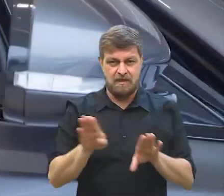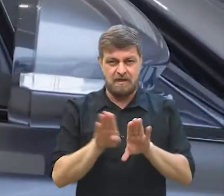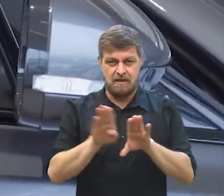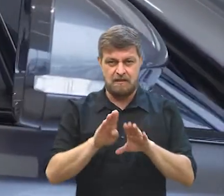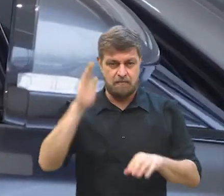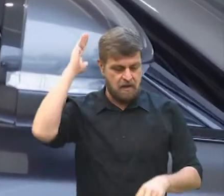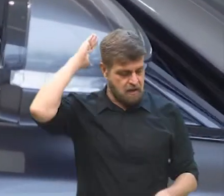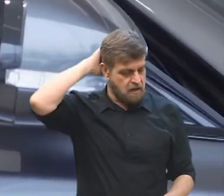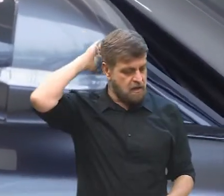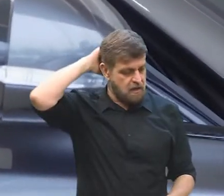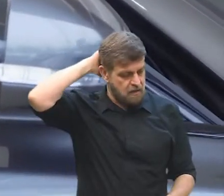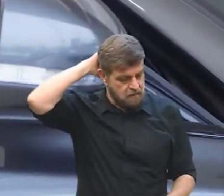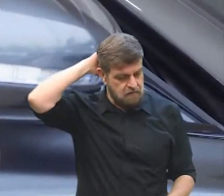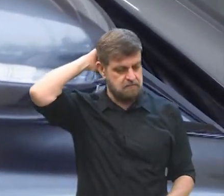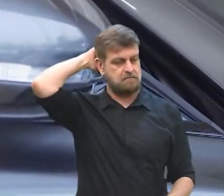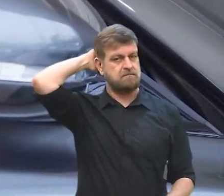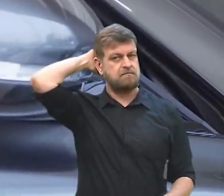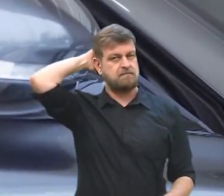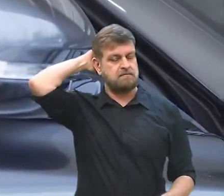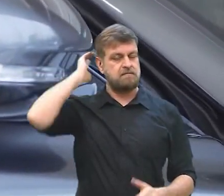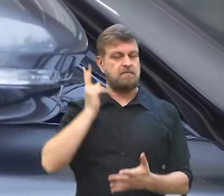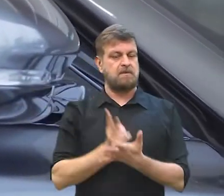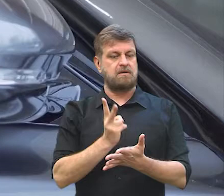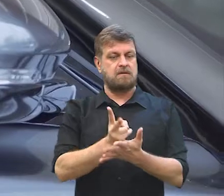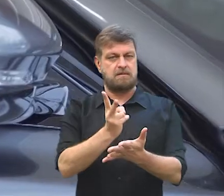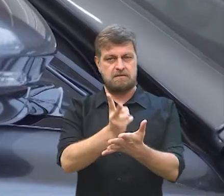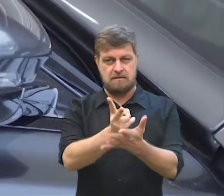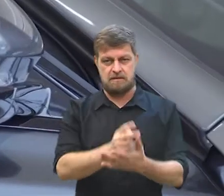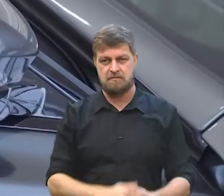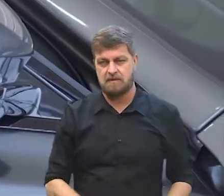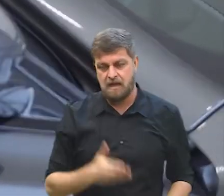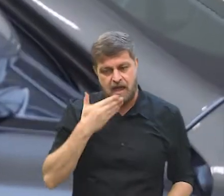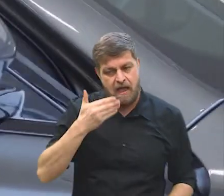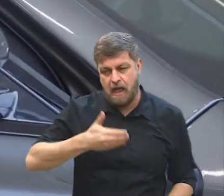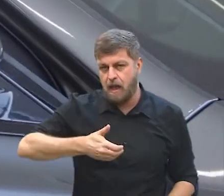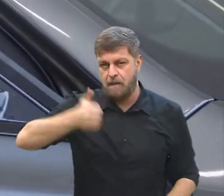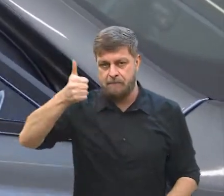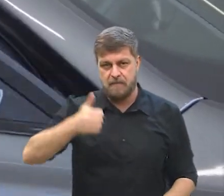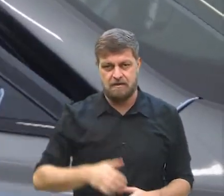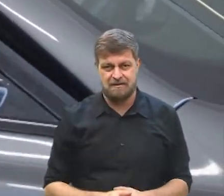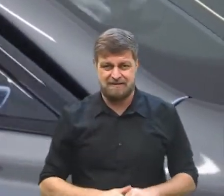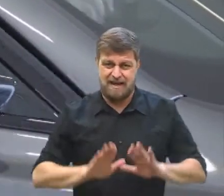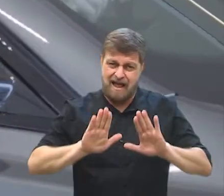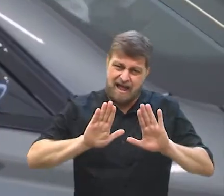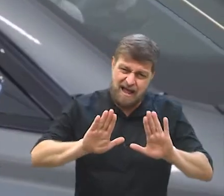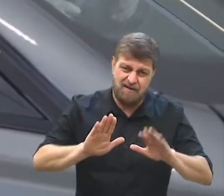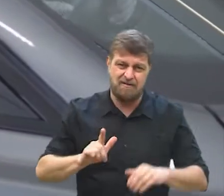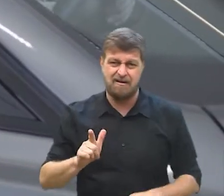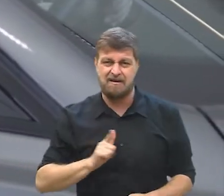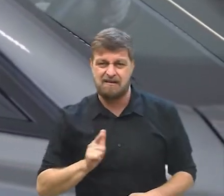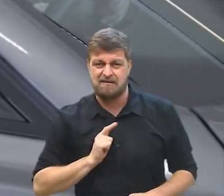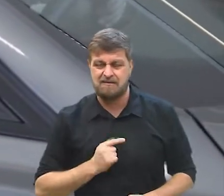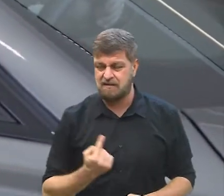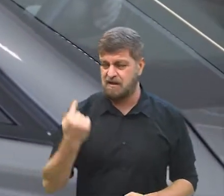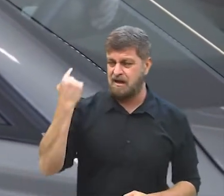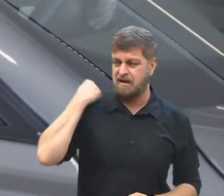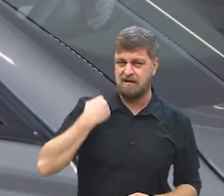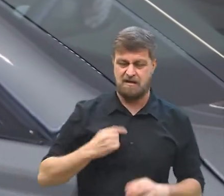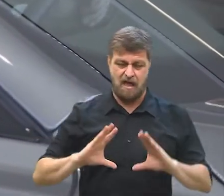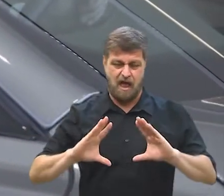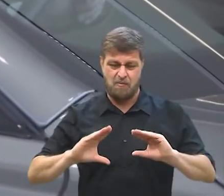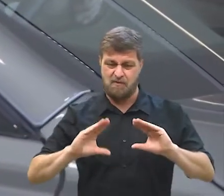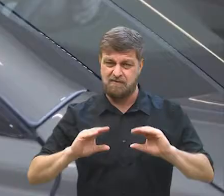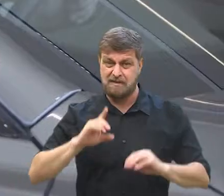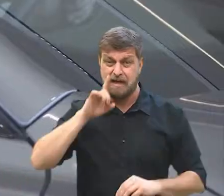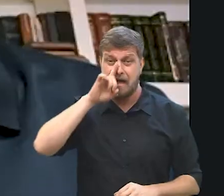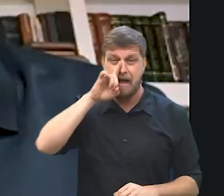encosto de cabeça e a cabeça estar sempre encostado ali. Essa é a melhor posição. Agora, essas coisas de esteirinha, almofadinha, é